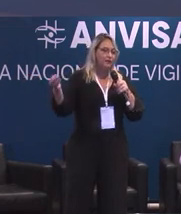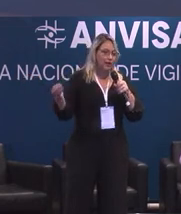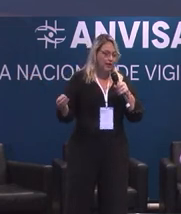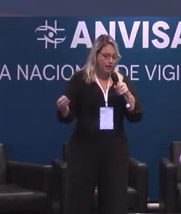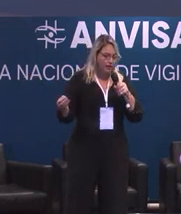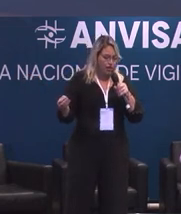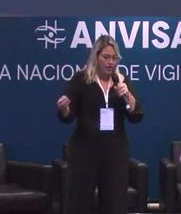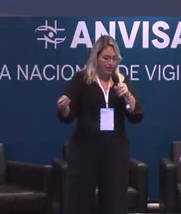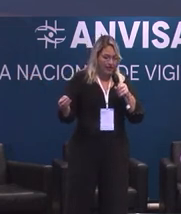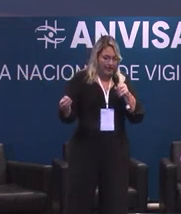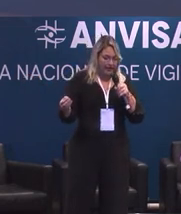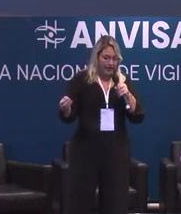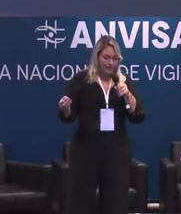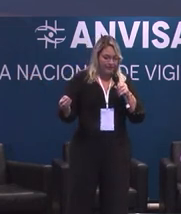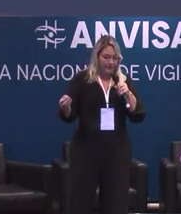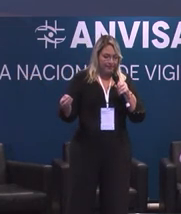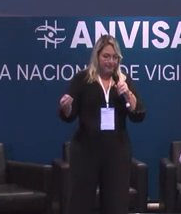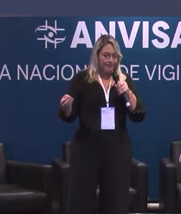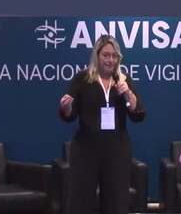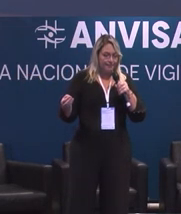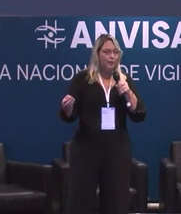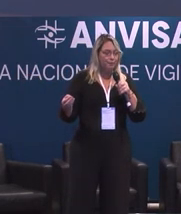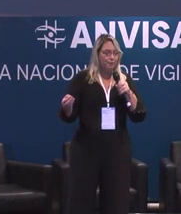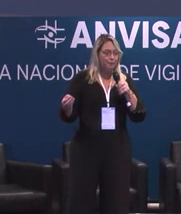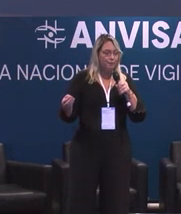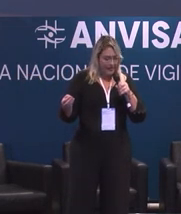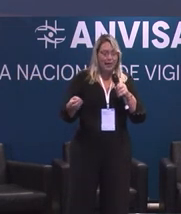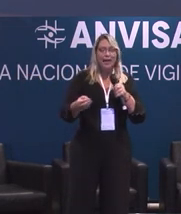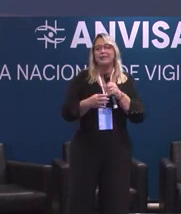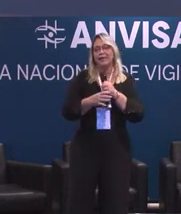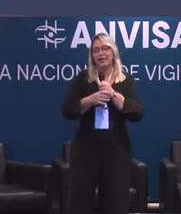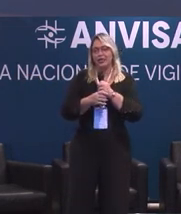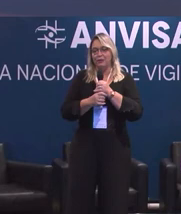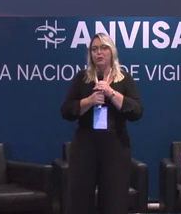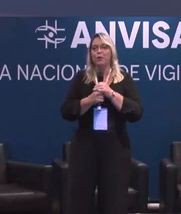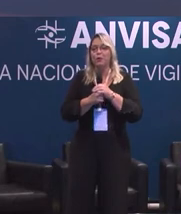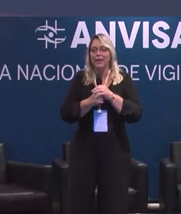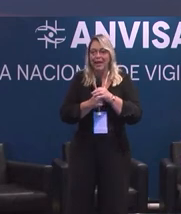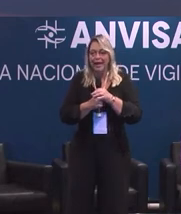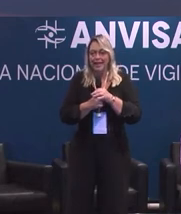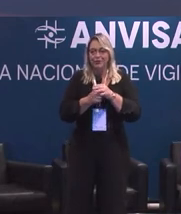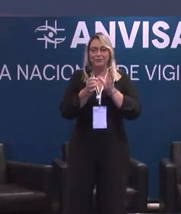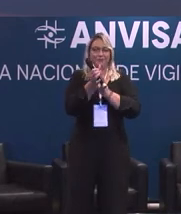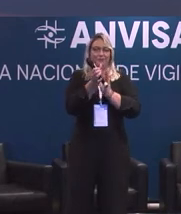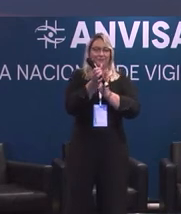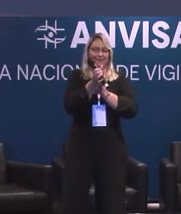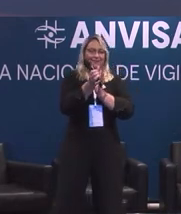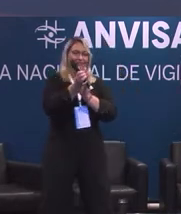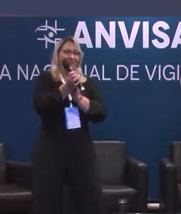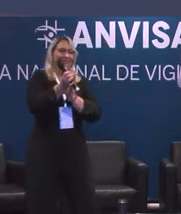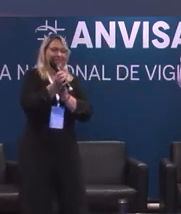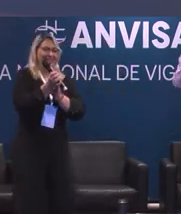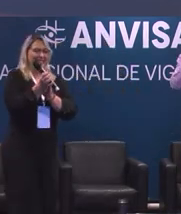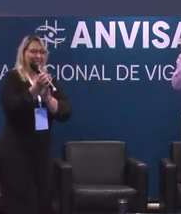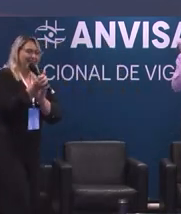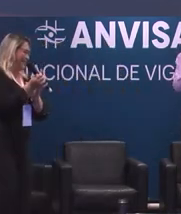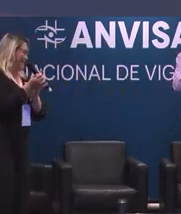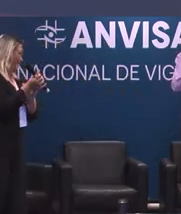fazem a vigilância sanitária. Pode passar? É isso aí, gente. Muito obrigada, viu?